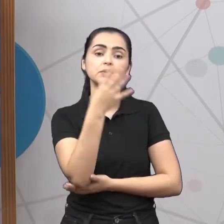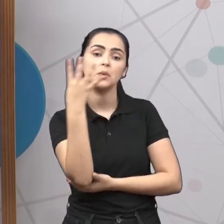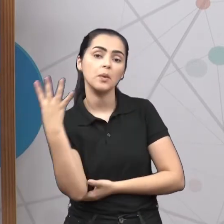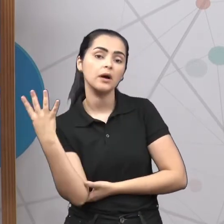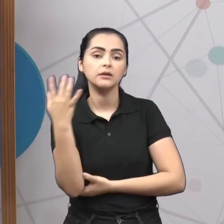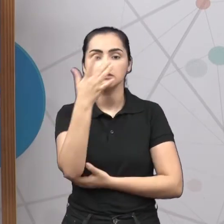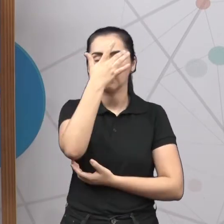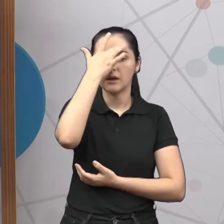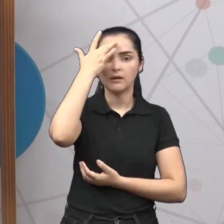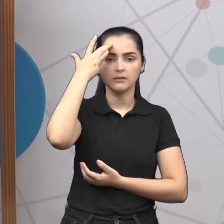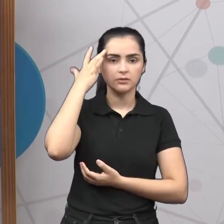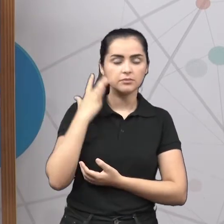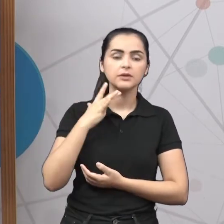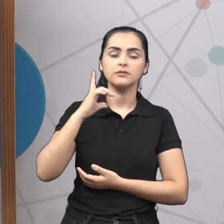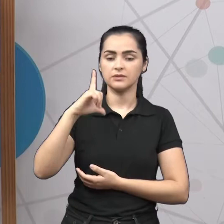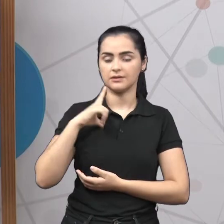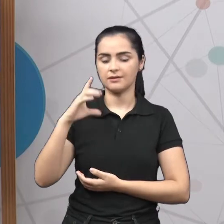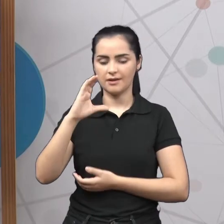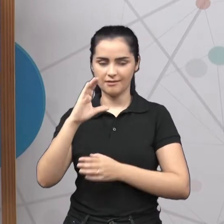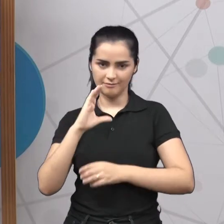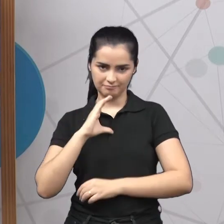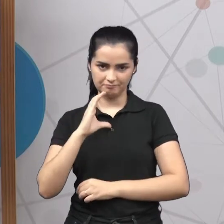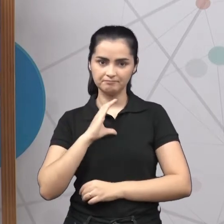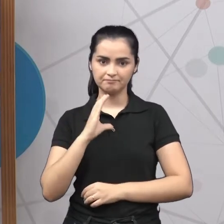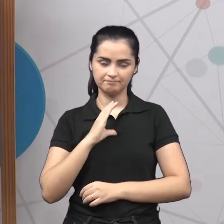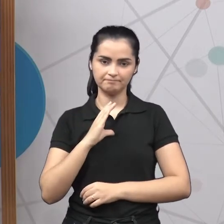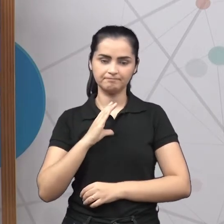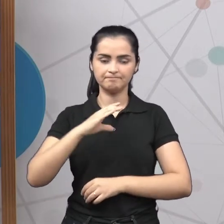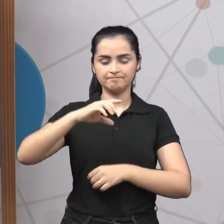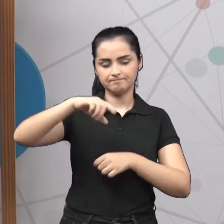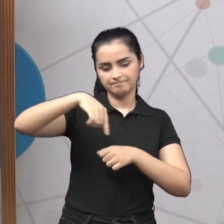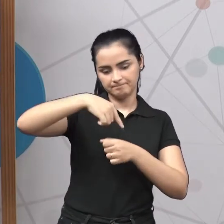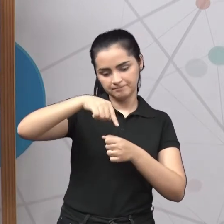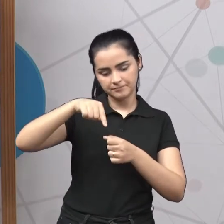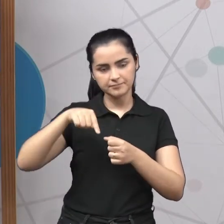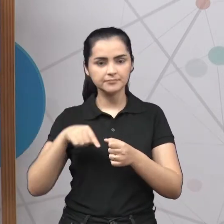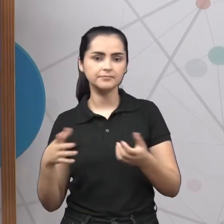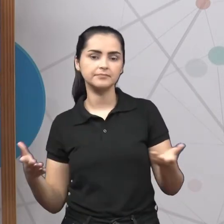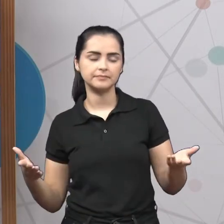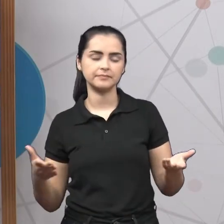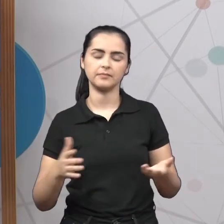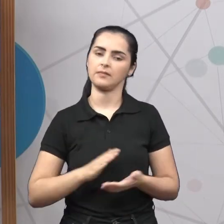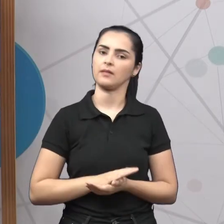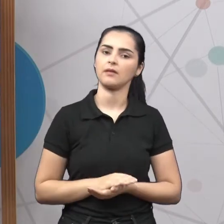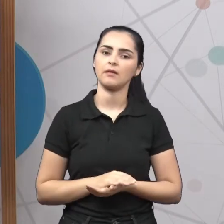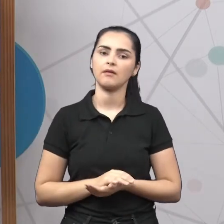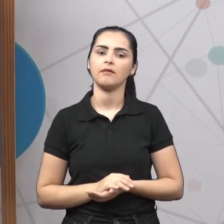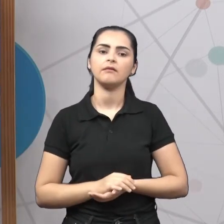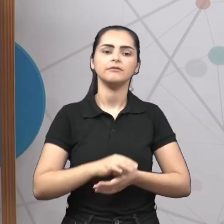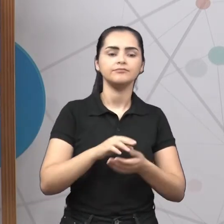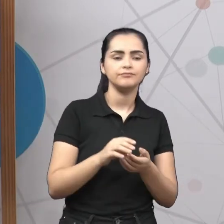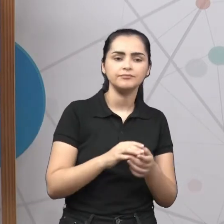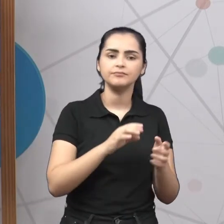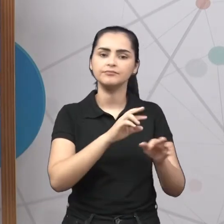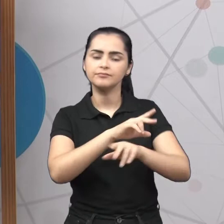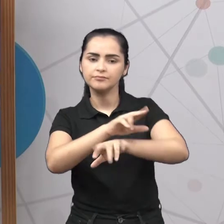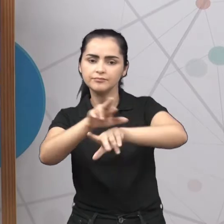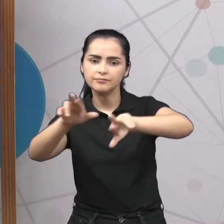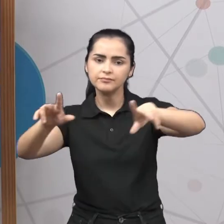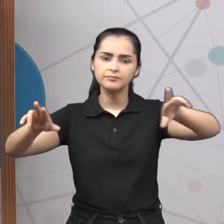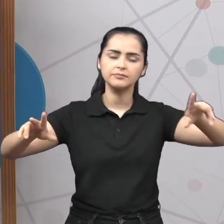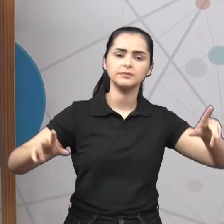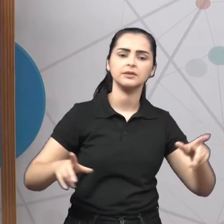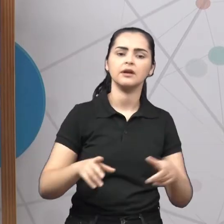quantidade de pessoas que tem no município. Aí vai variar bastante